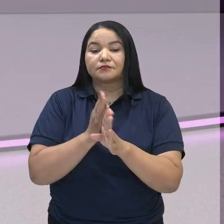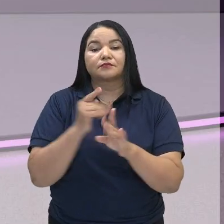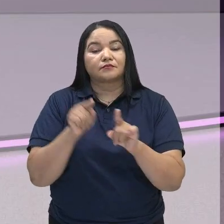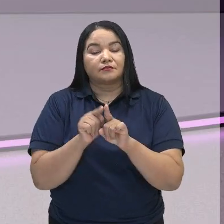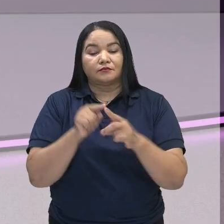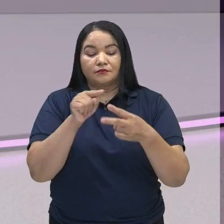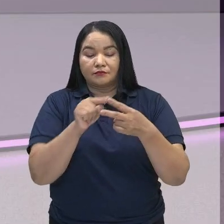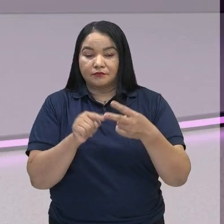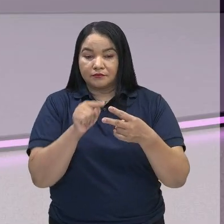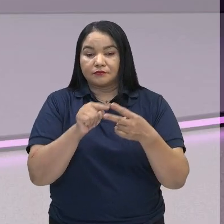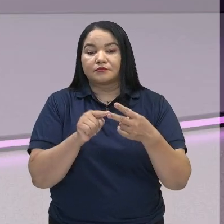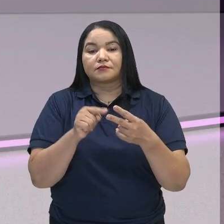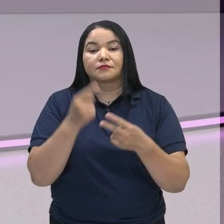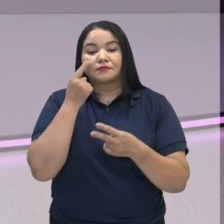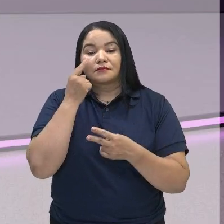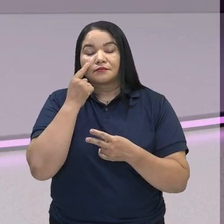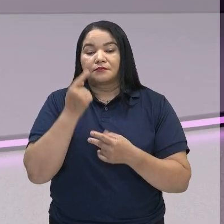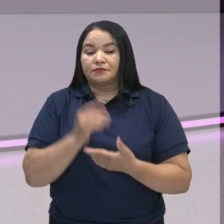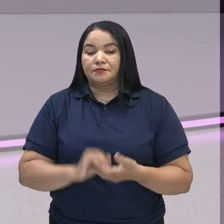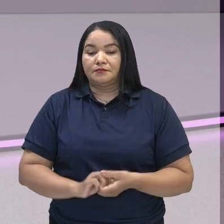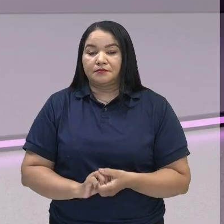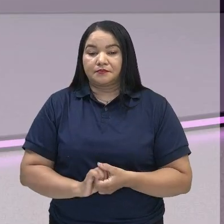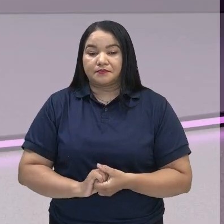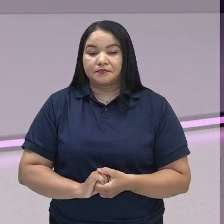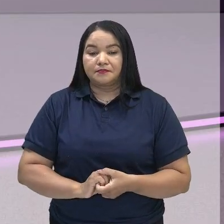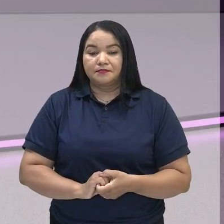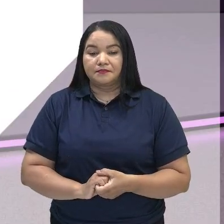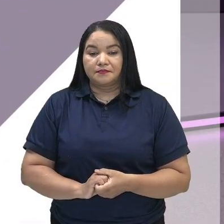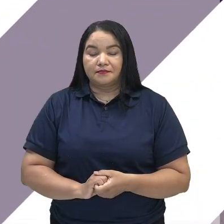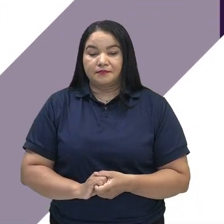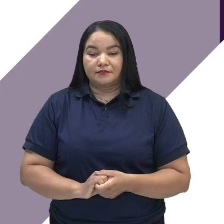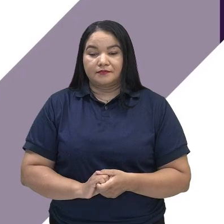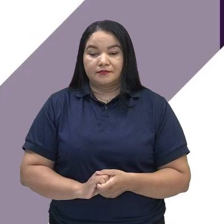de Pitágoras, acompanha só aqui o que eu trago aqui para vocês.